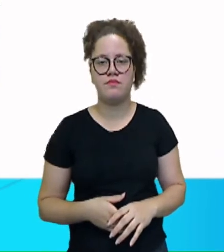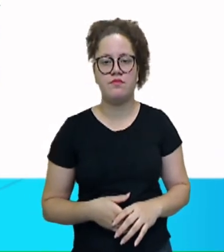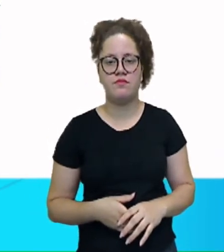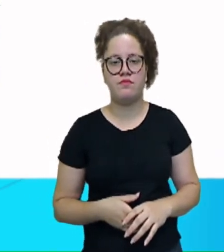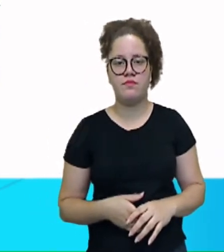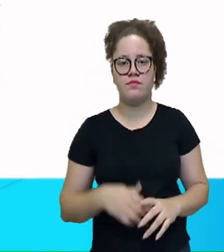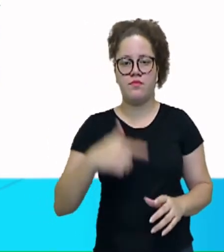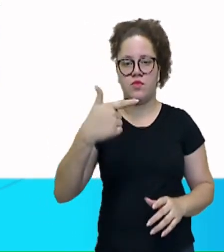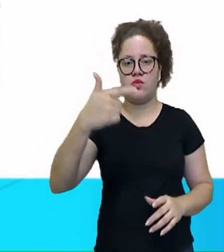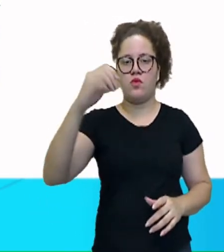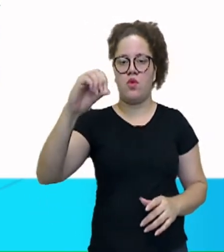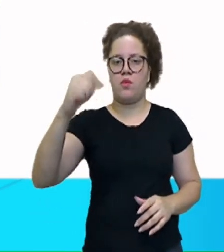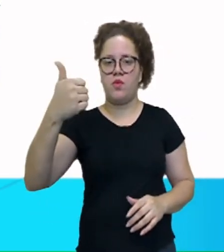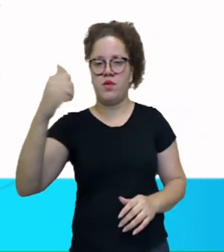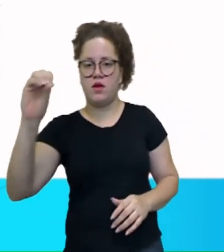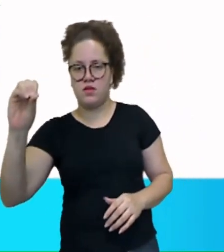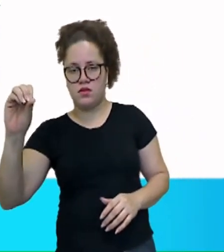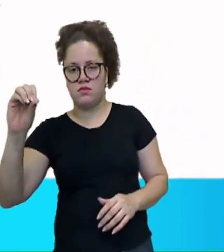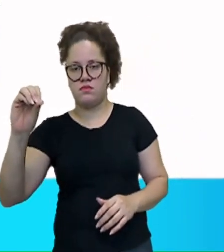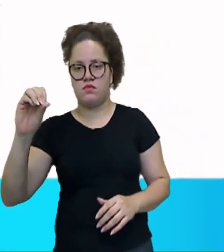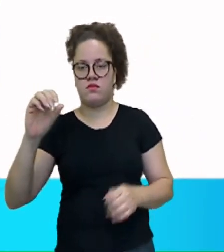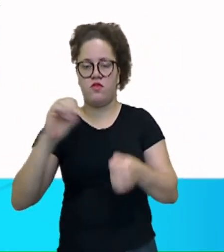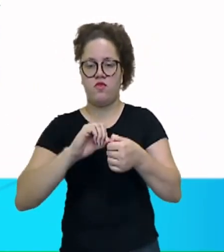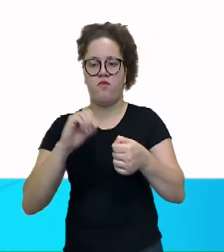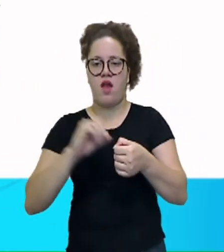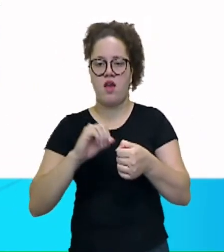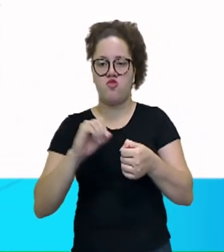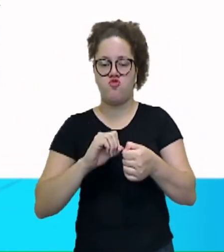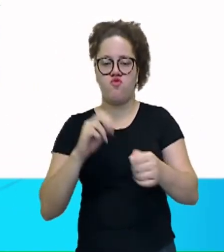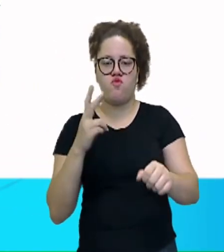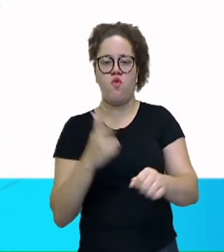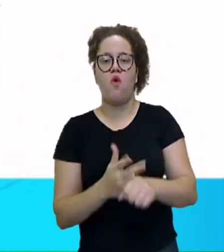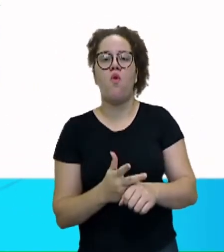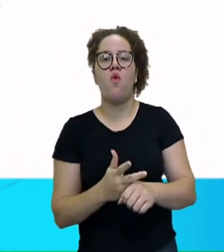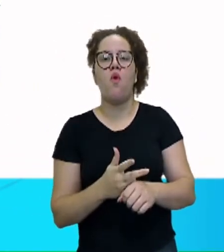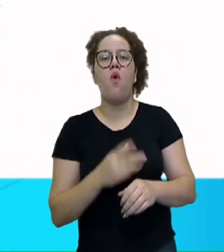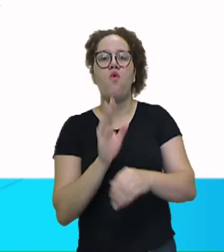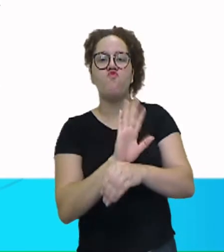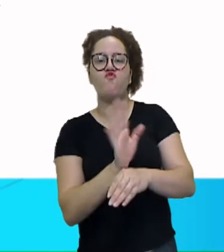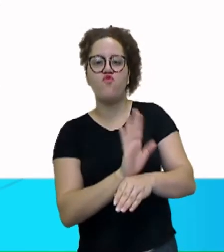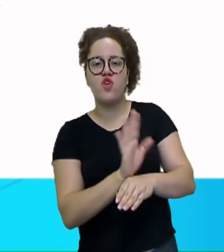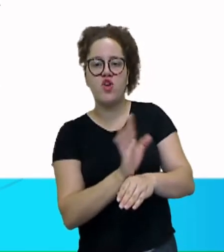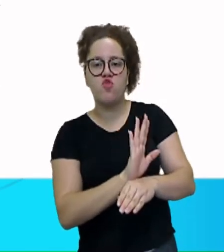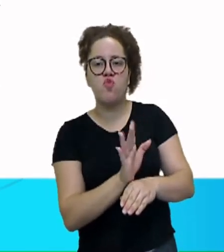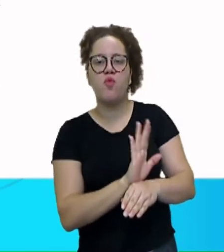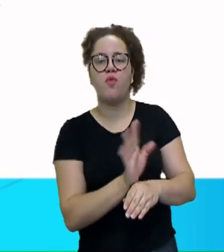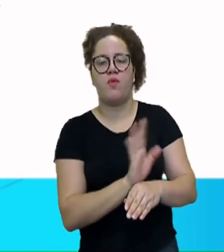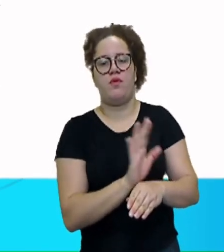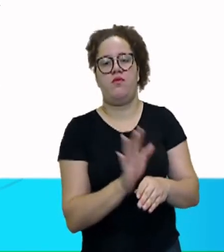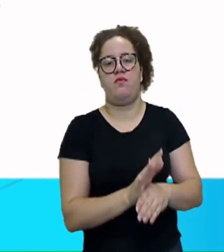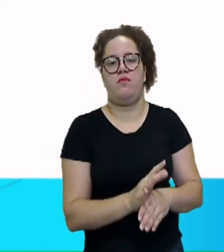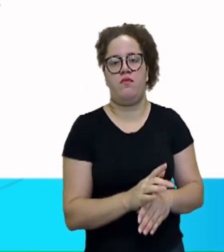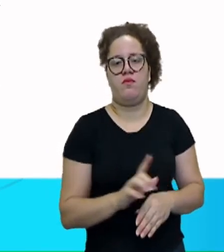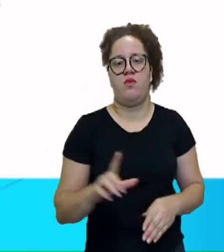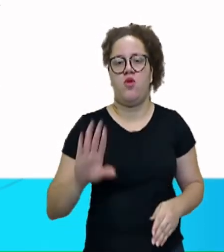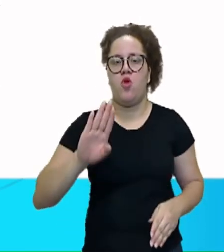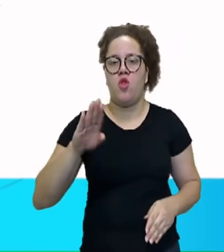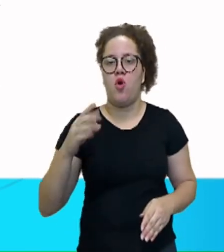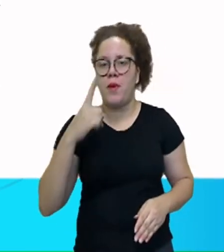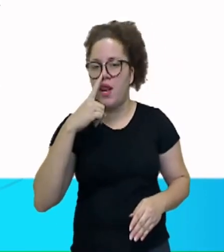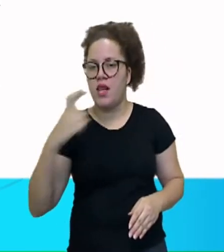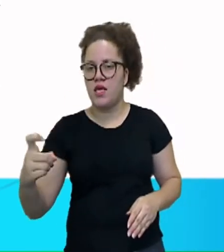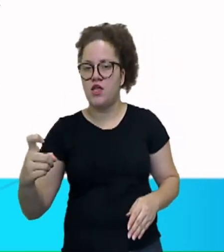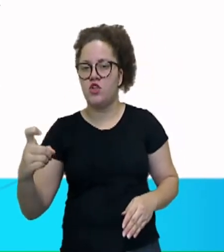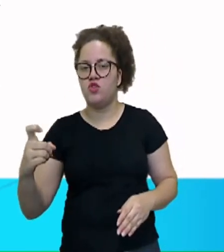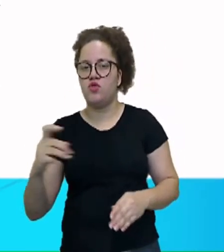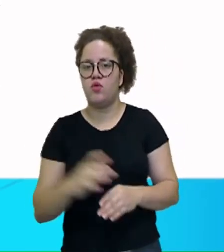Em 2010, foi produzido um documentário intitulado Lixo Extraordinário sobre o trabalho de Vic Muniz, com catadores